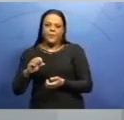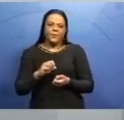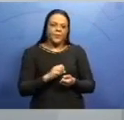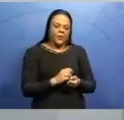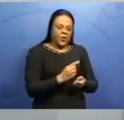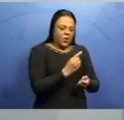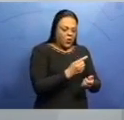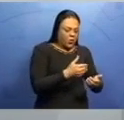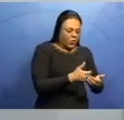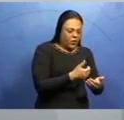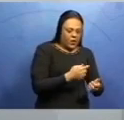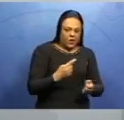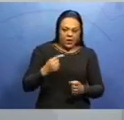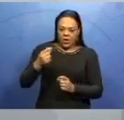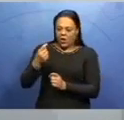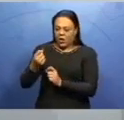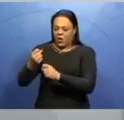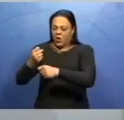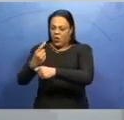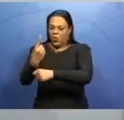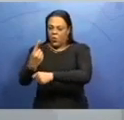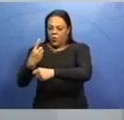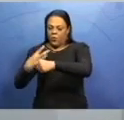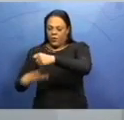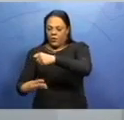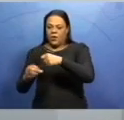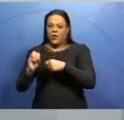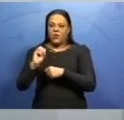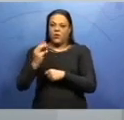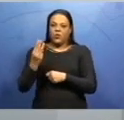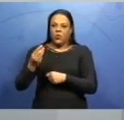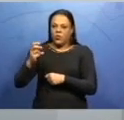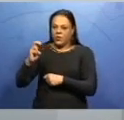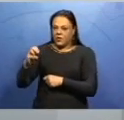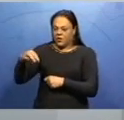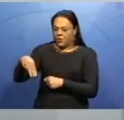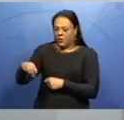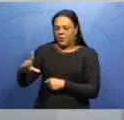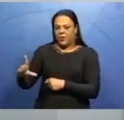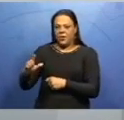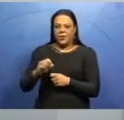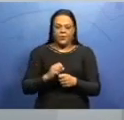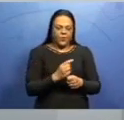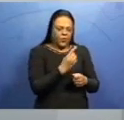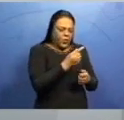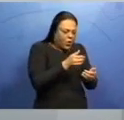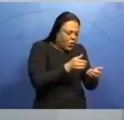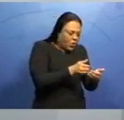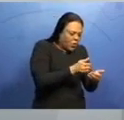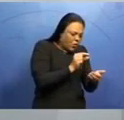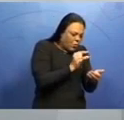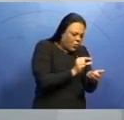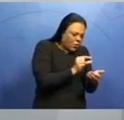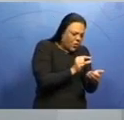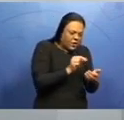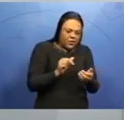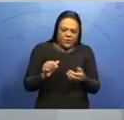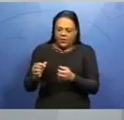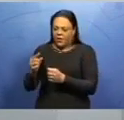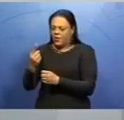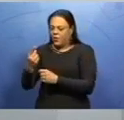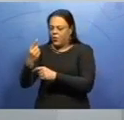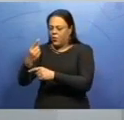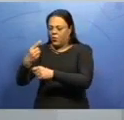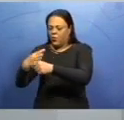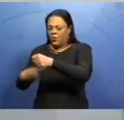da colher de sopa ou 5 ml. Uma colher de café, 1/3 da colher de chá